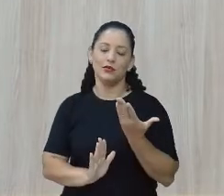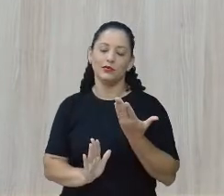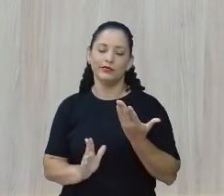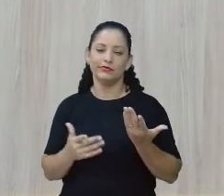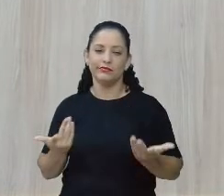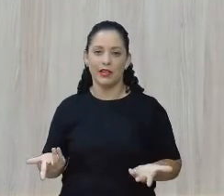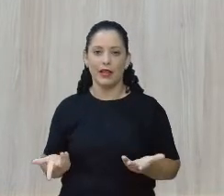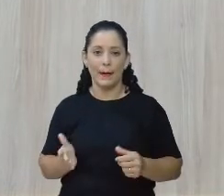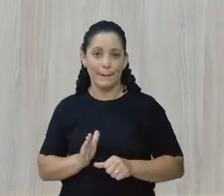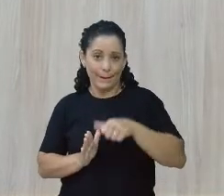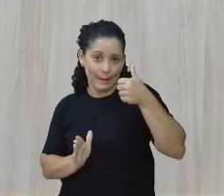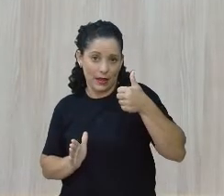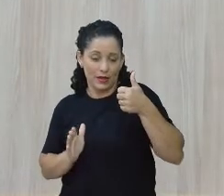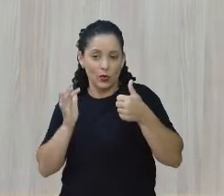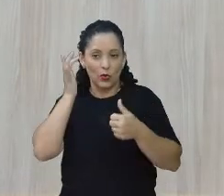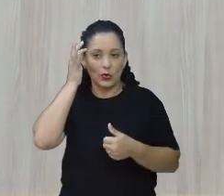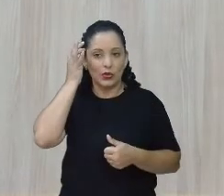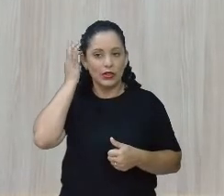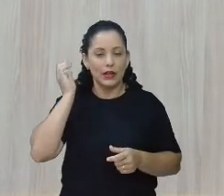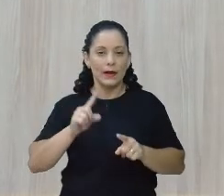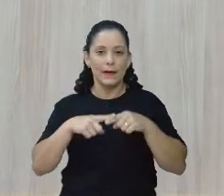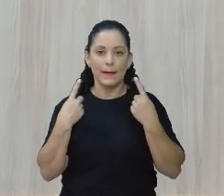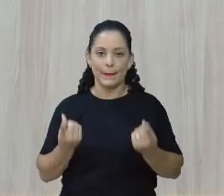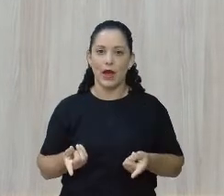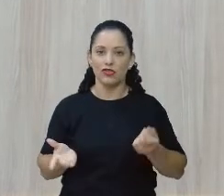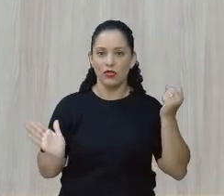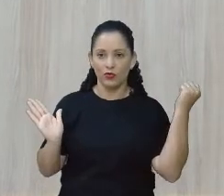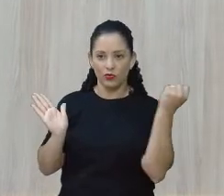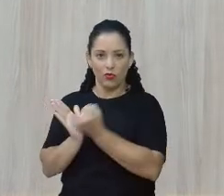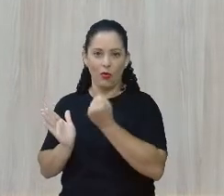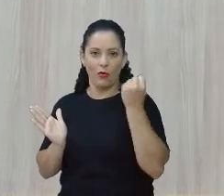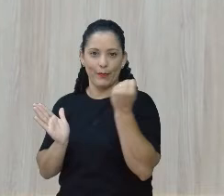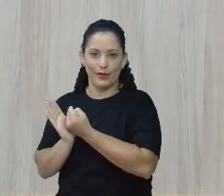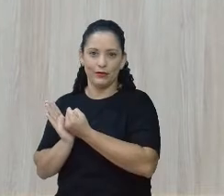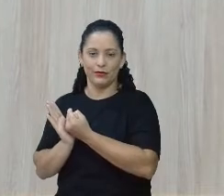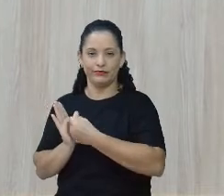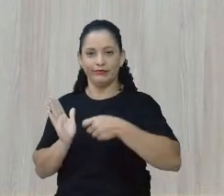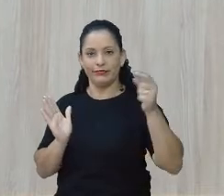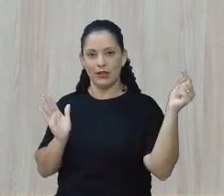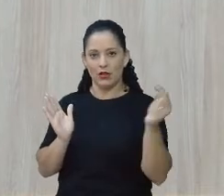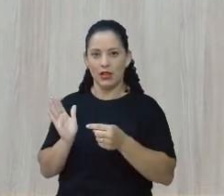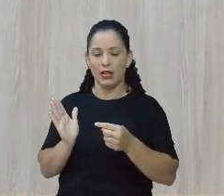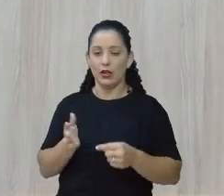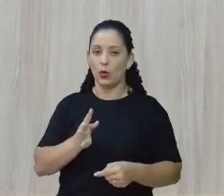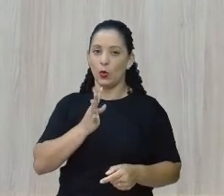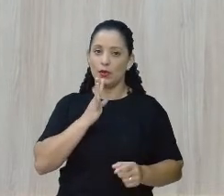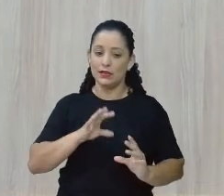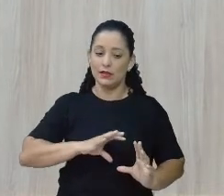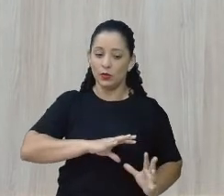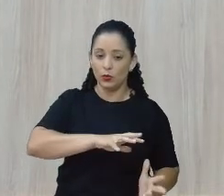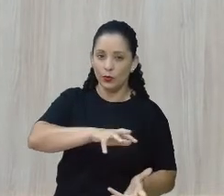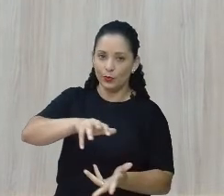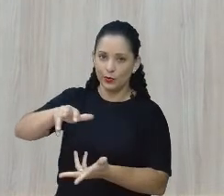arranjo, na verdade, que é dado pelo registro da patente. Então, embora o Graham Bell seja conhecido mundialmente